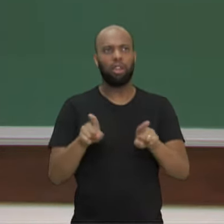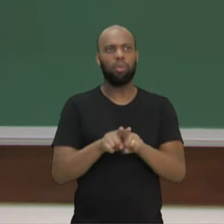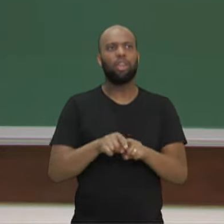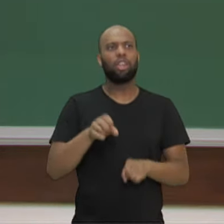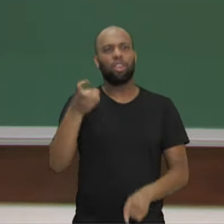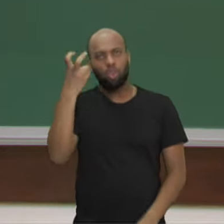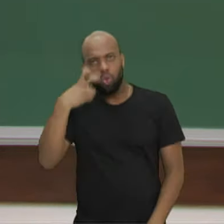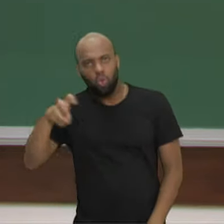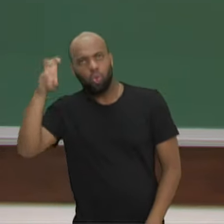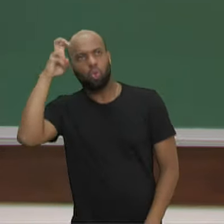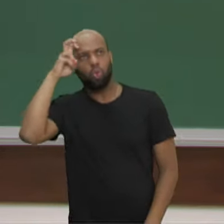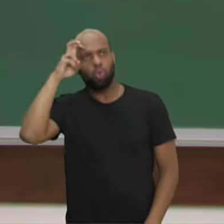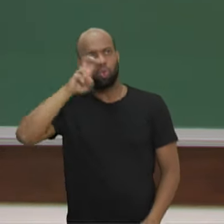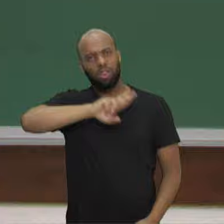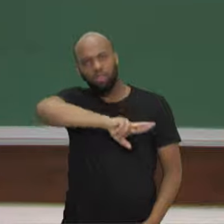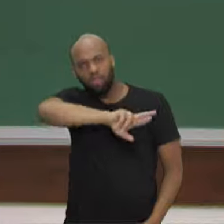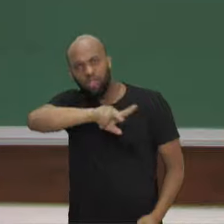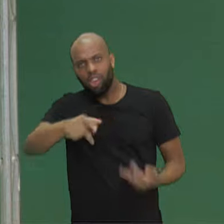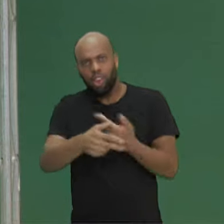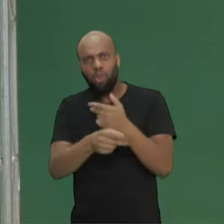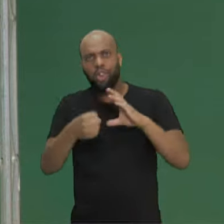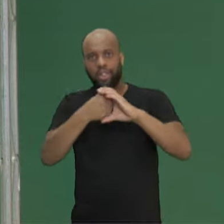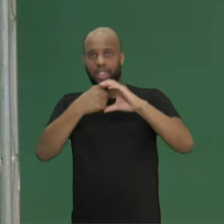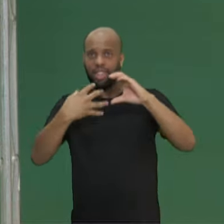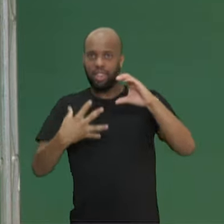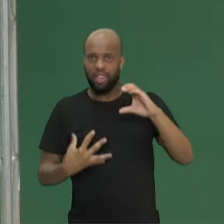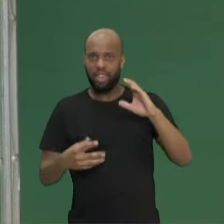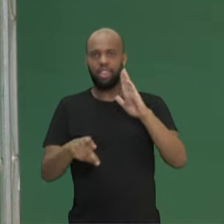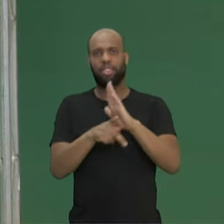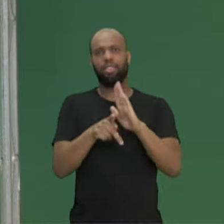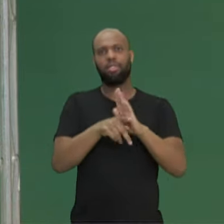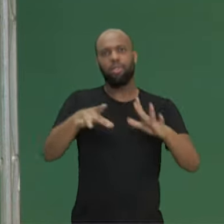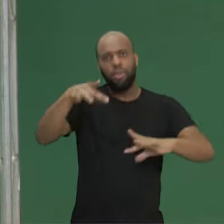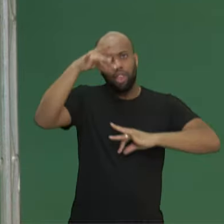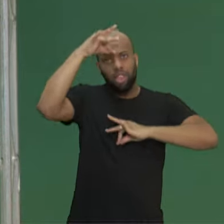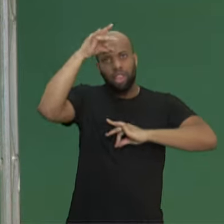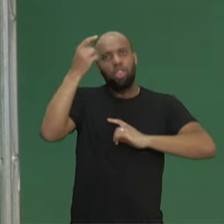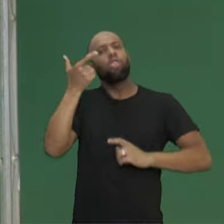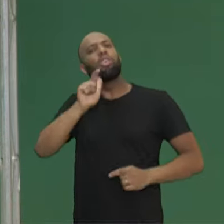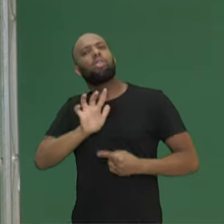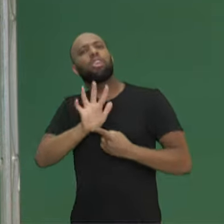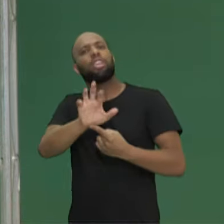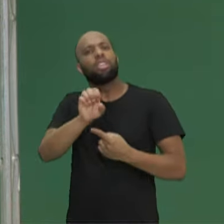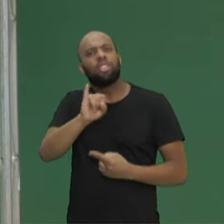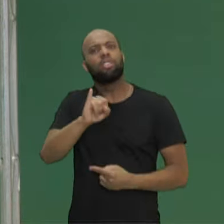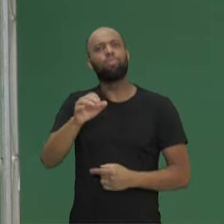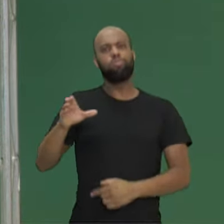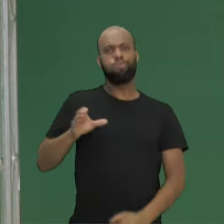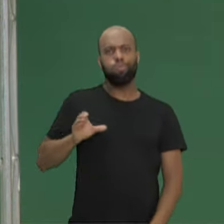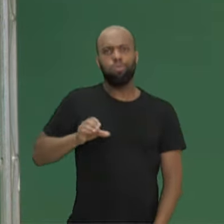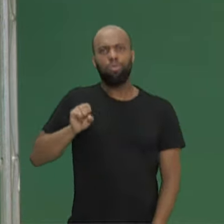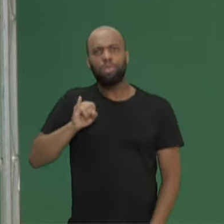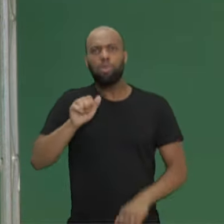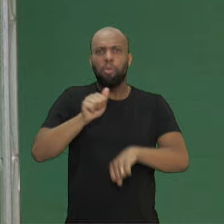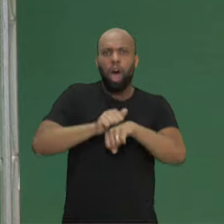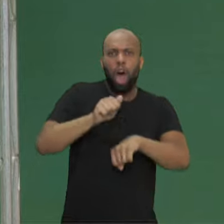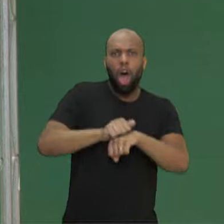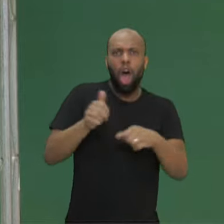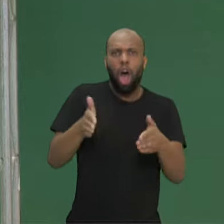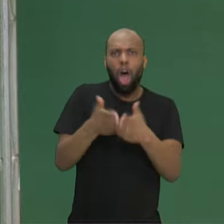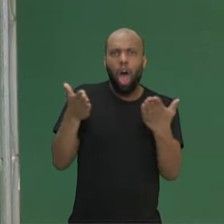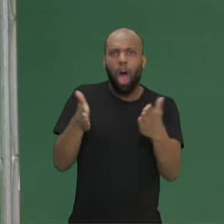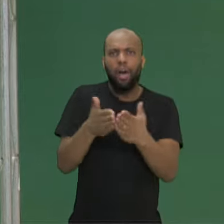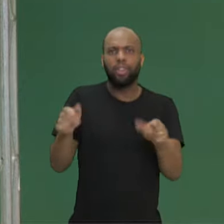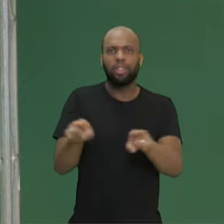características próprias para aquele personagem, né? Então, se ele é rico, se ele é pobre. Lembra na outra cena a figura da estrela, o